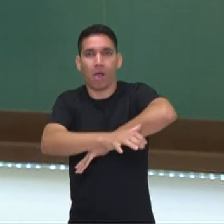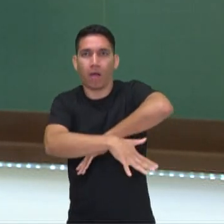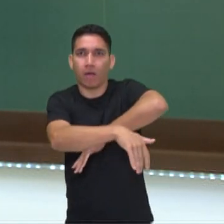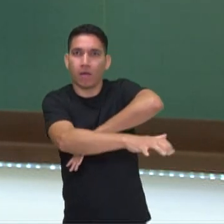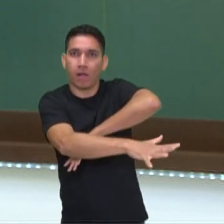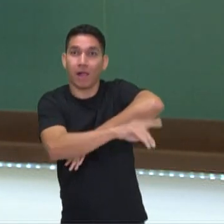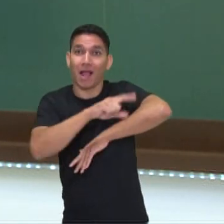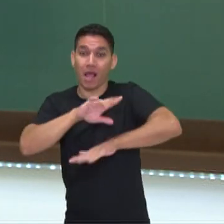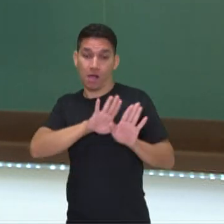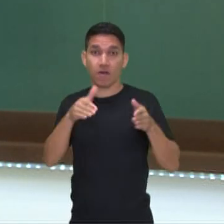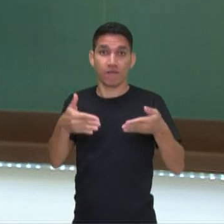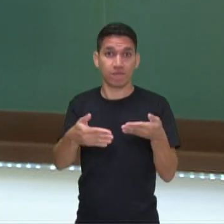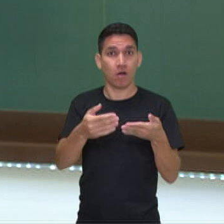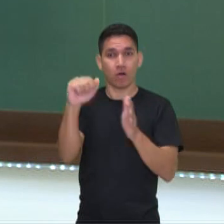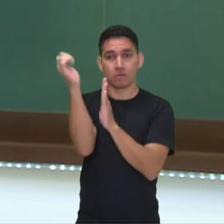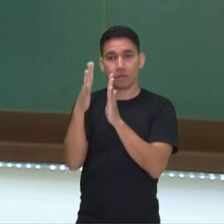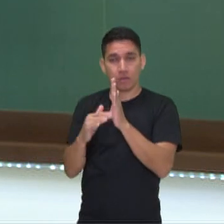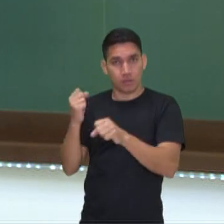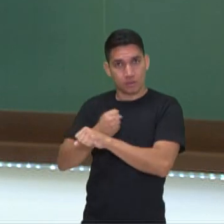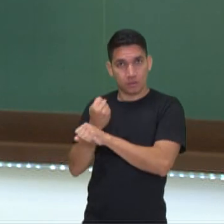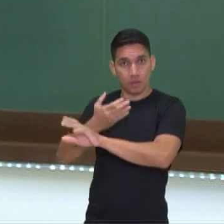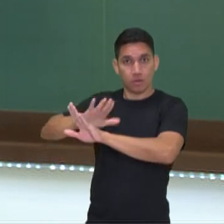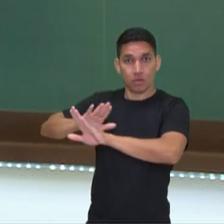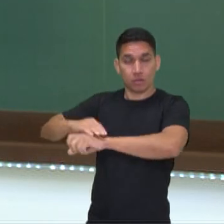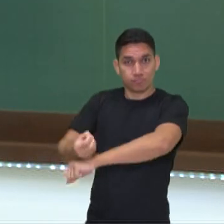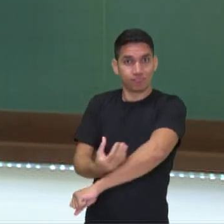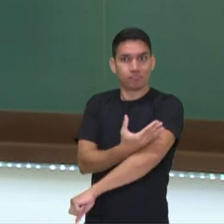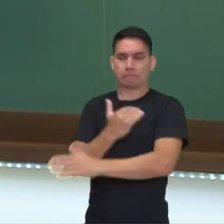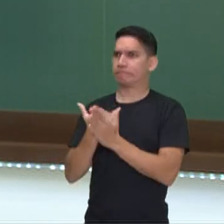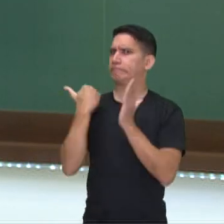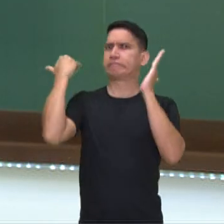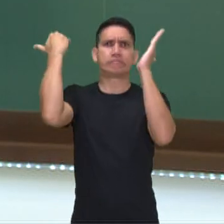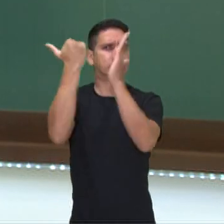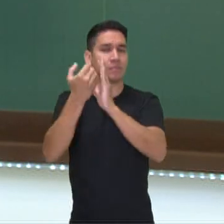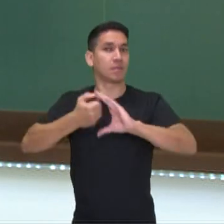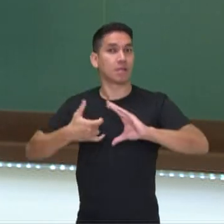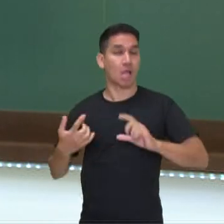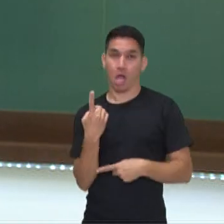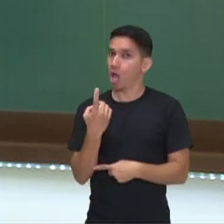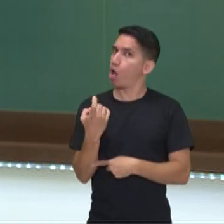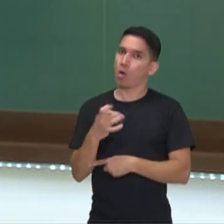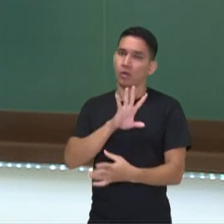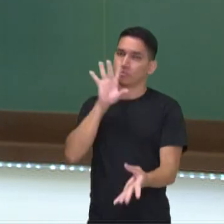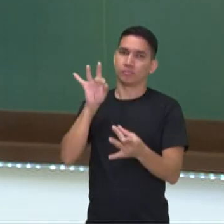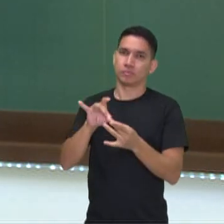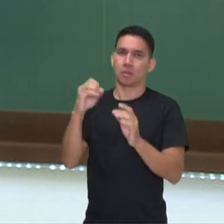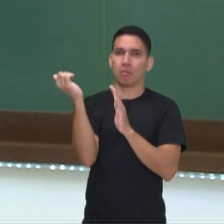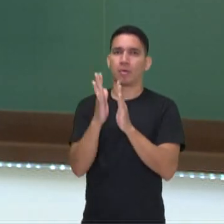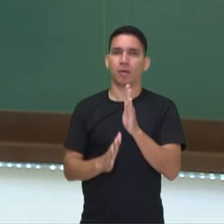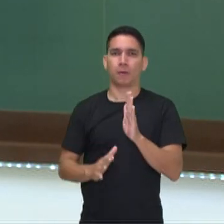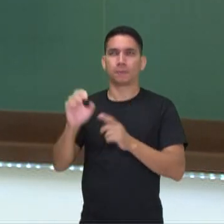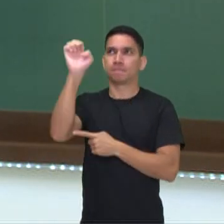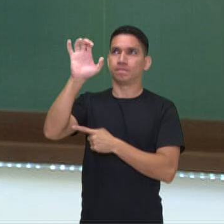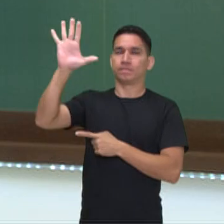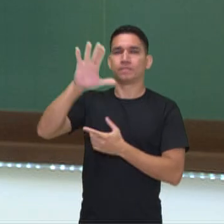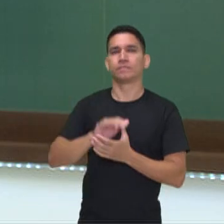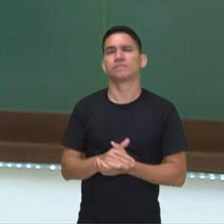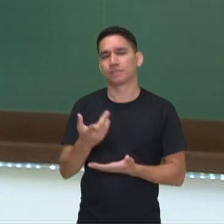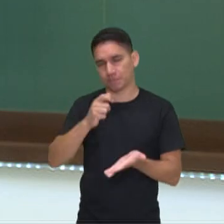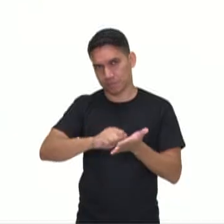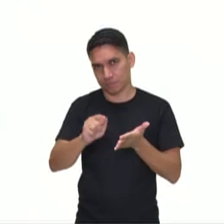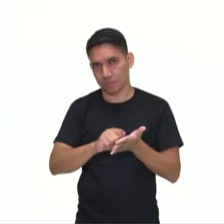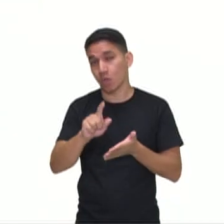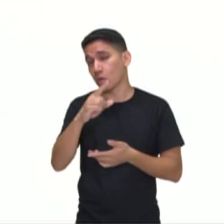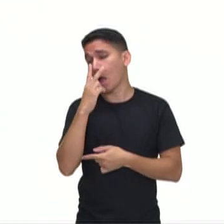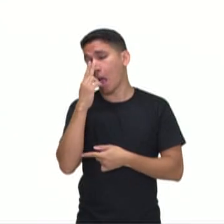obra barroca, né? Esse sentimentalismo ao extremo, característica única do barroco europeu. Então vamos lá, escreva o